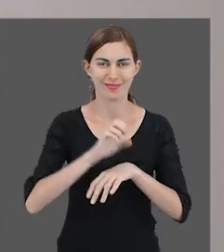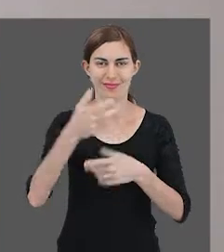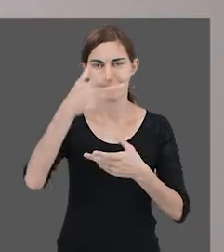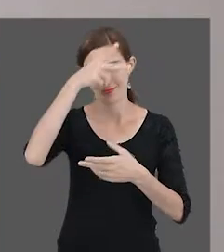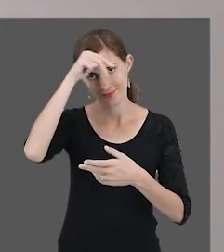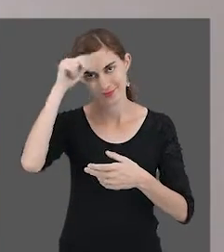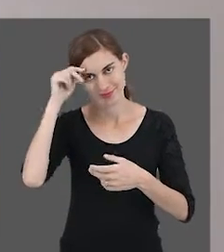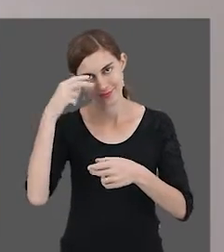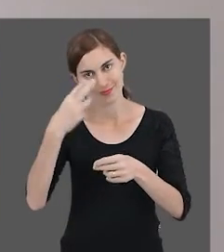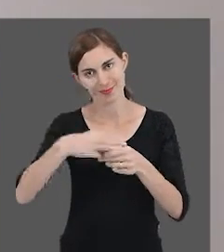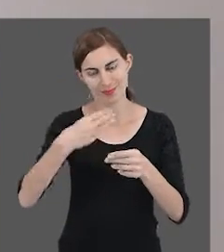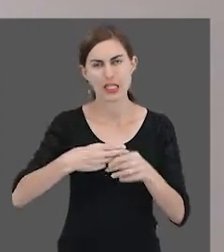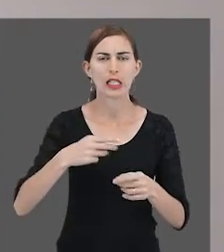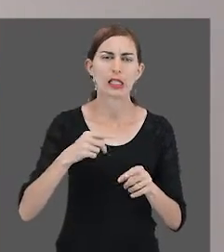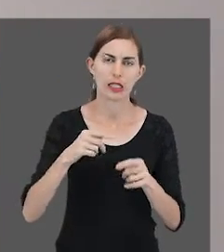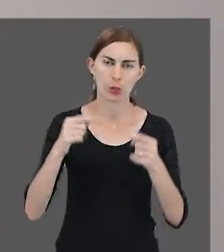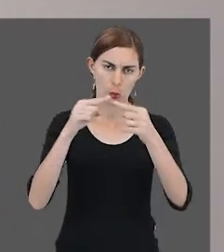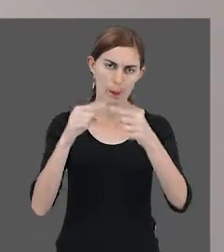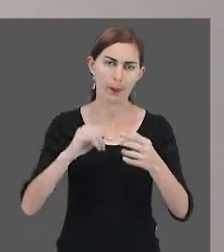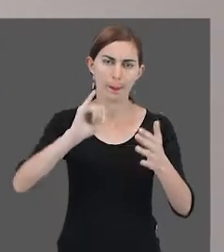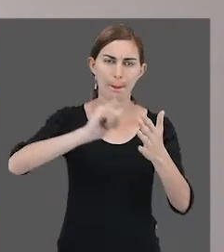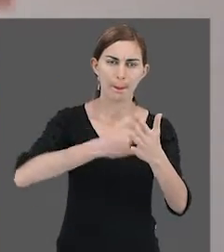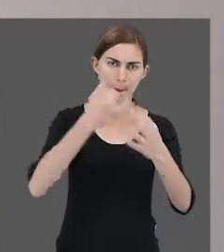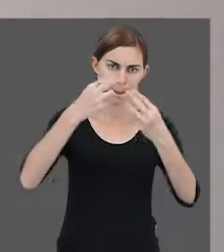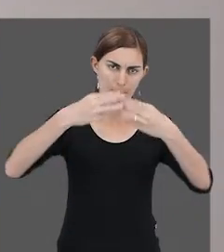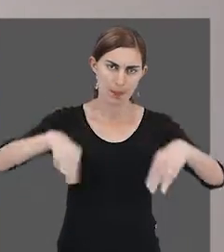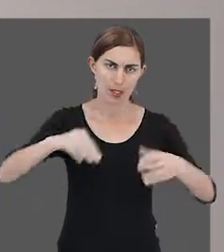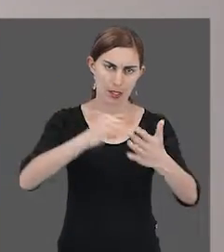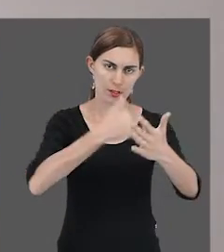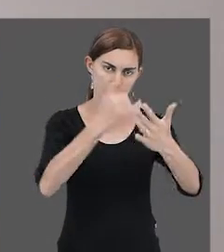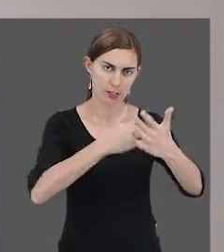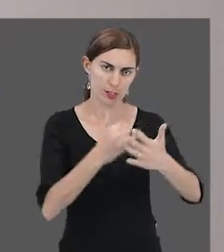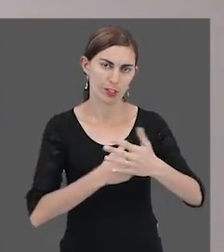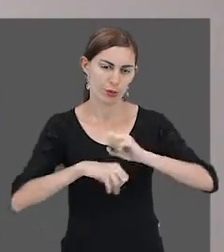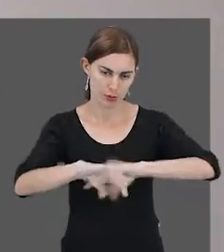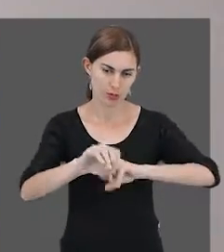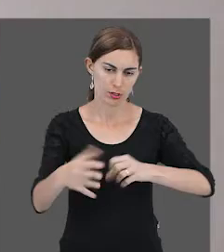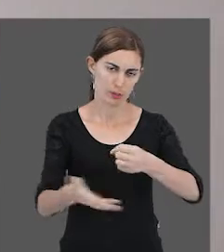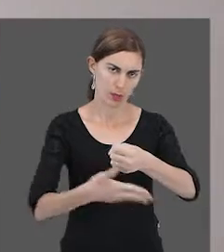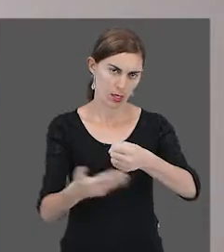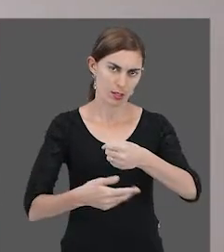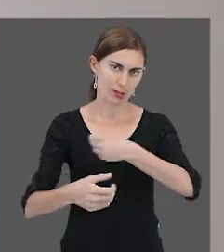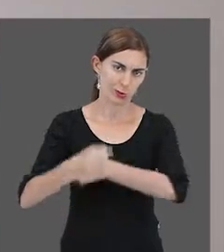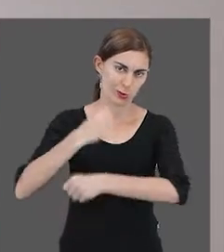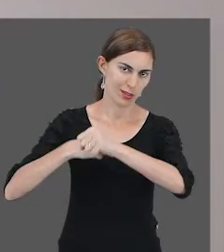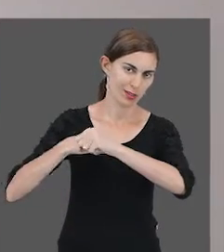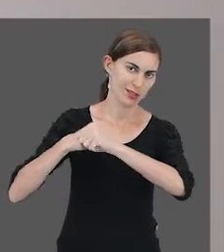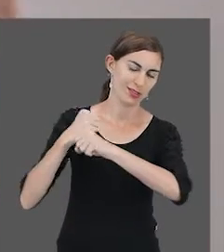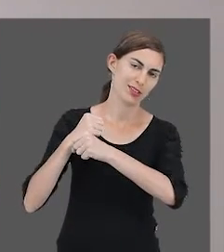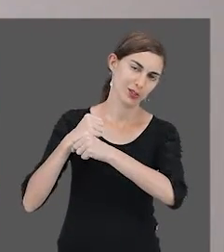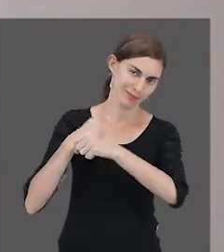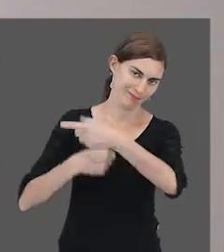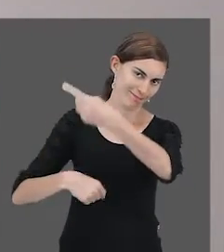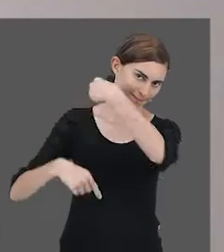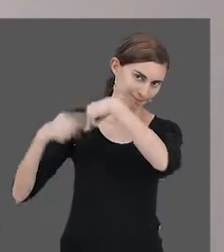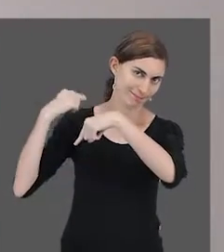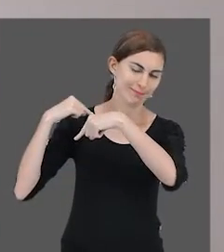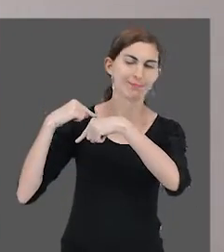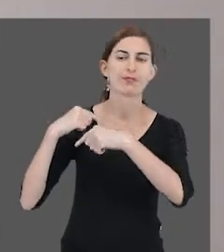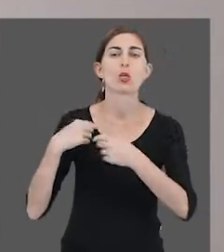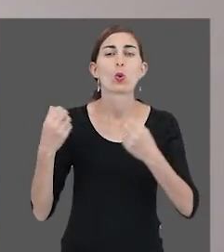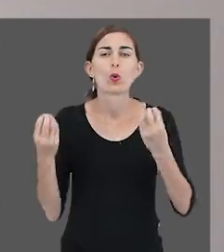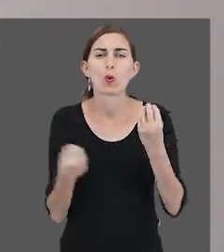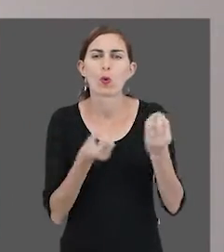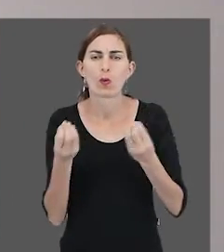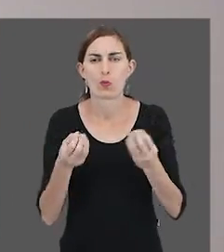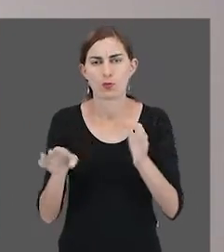de acordo com a matrícula da educação básica apurada no censo escolar do ano anterior. Aí, quando essa receita chega aos estados